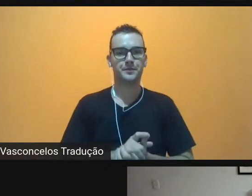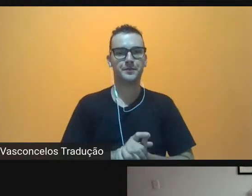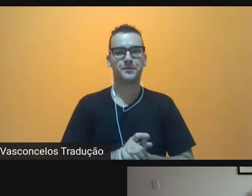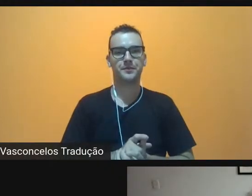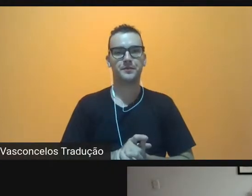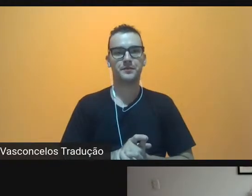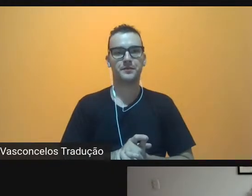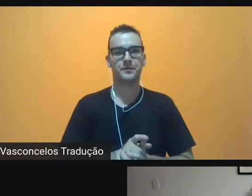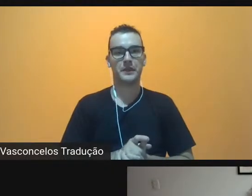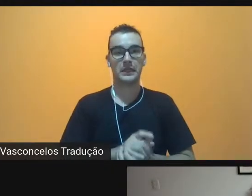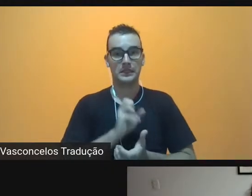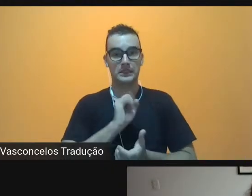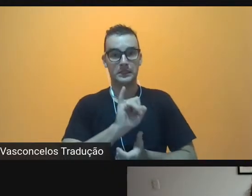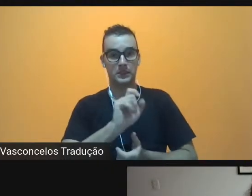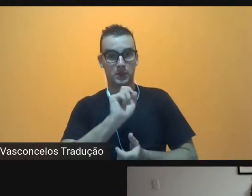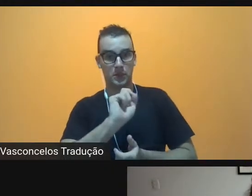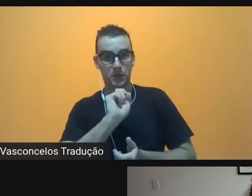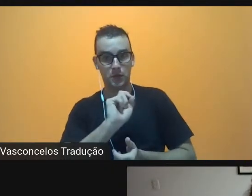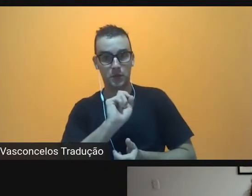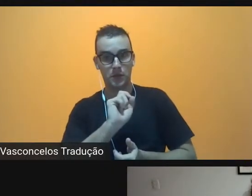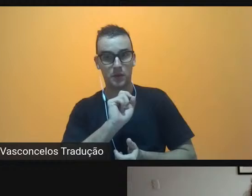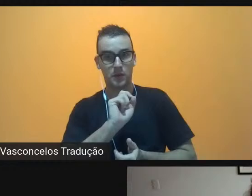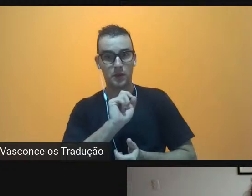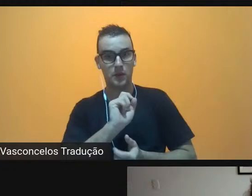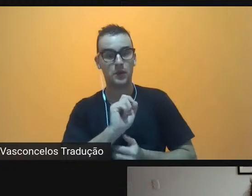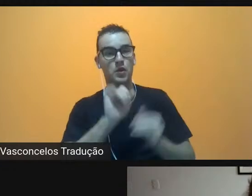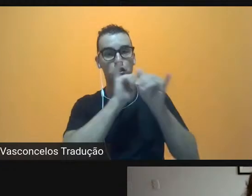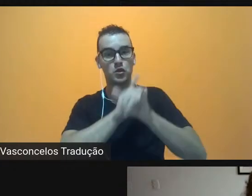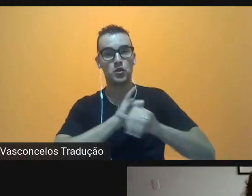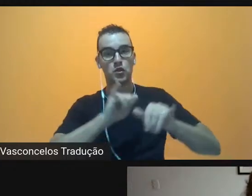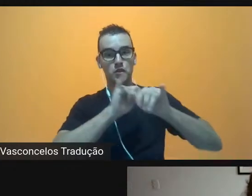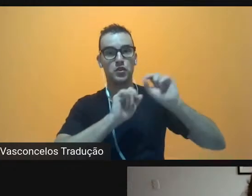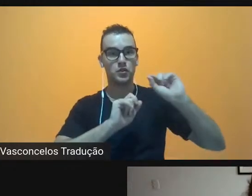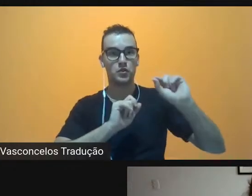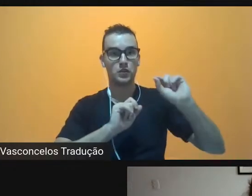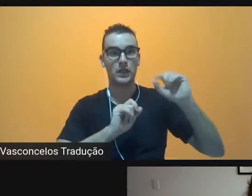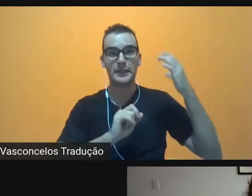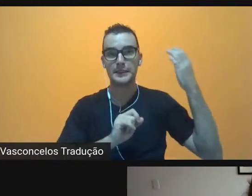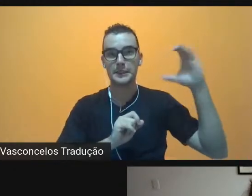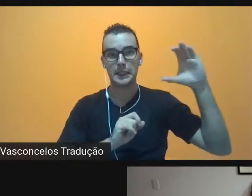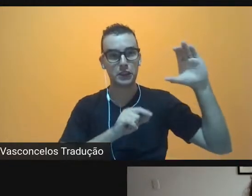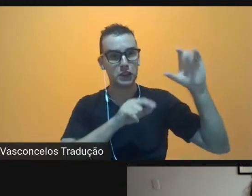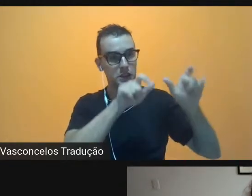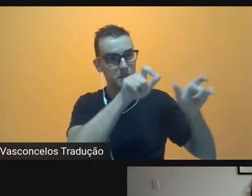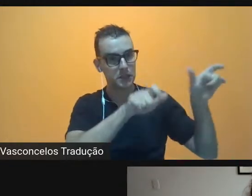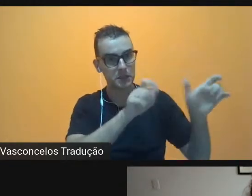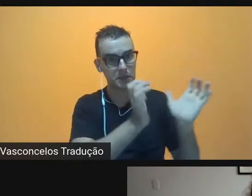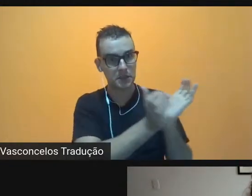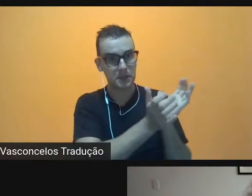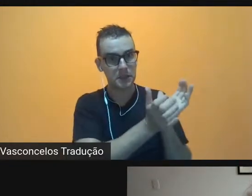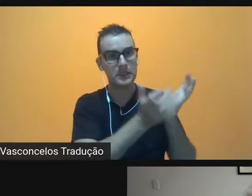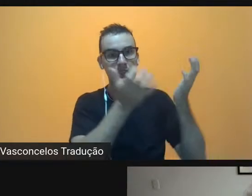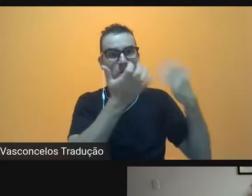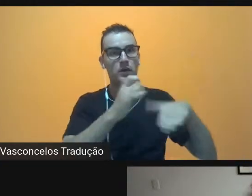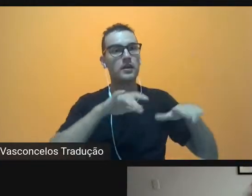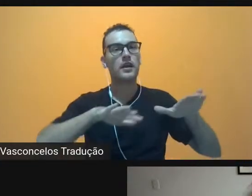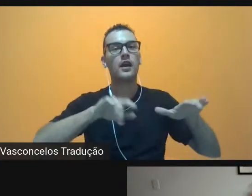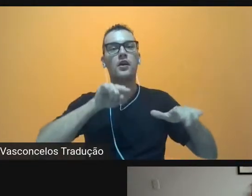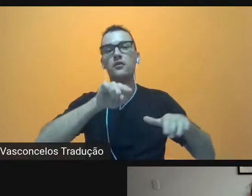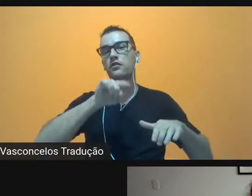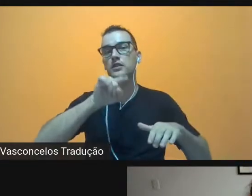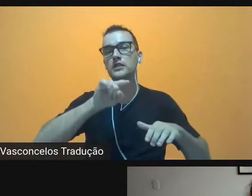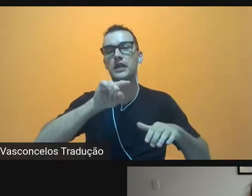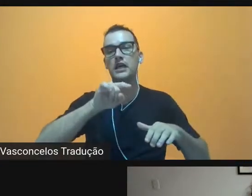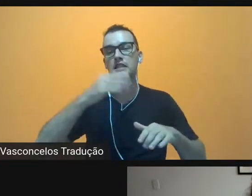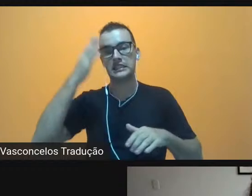se uma notícia começar falando assim: cientistas não querem que você saiba. Pode saber que isso é fake